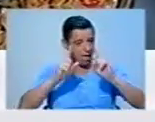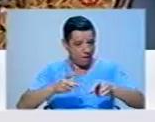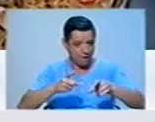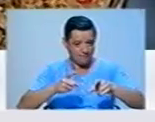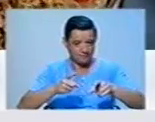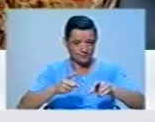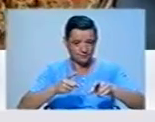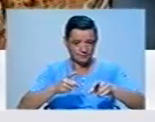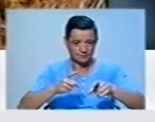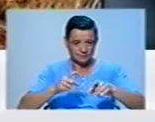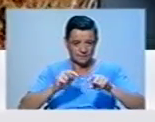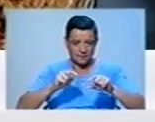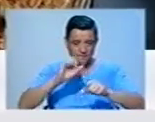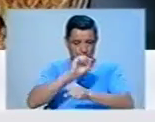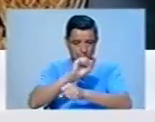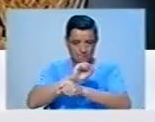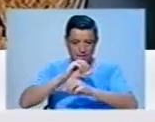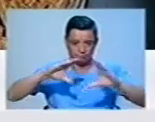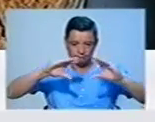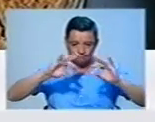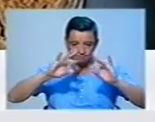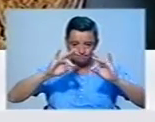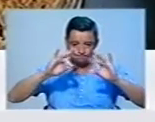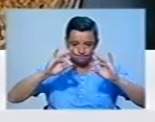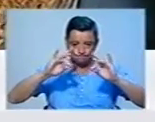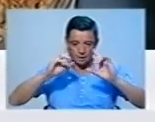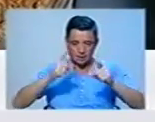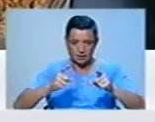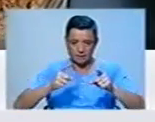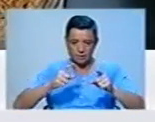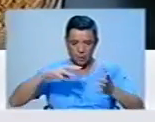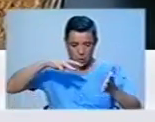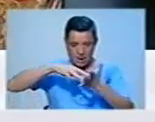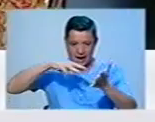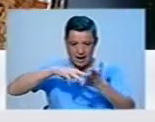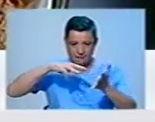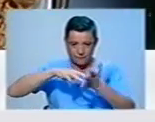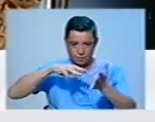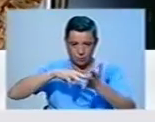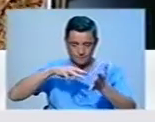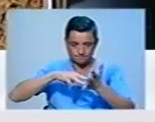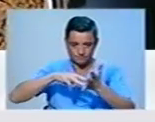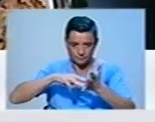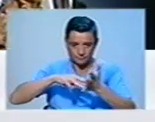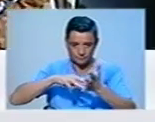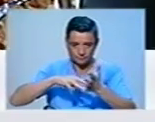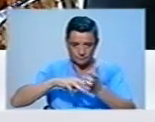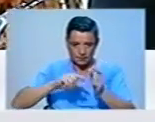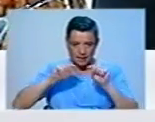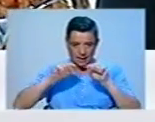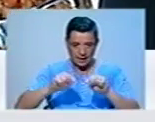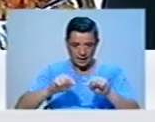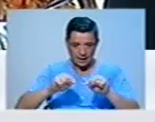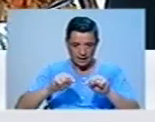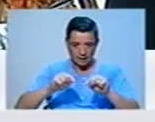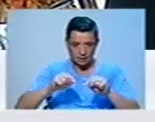Vamos prender bem e, com a ajuda de um garfo, vamos marcar os nossos pastelinhos a toda